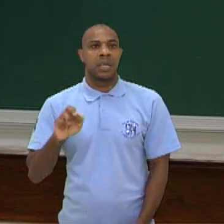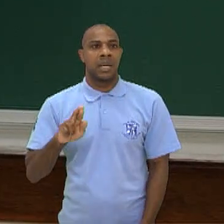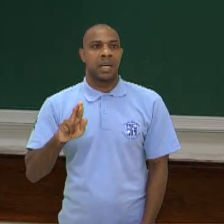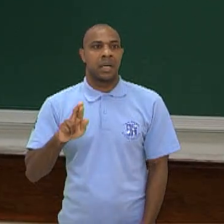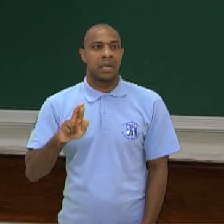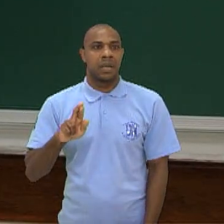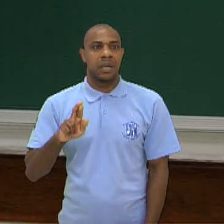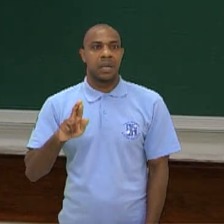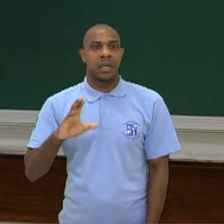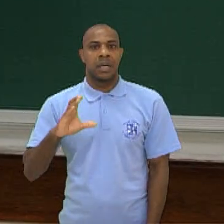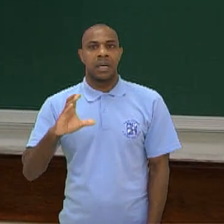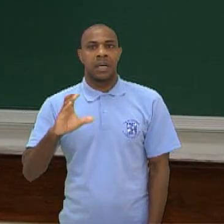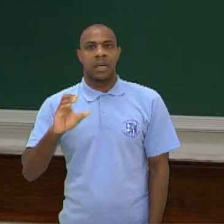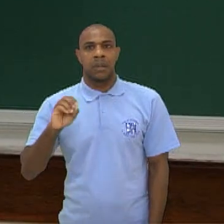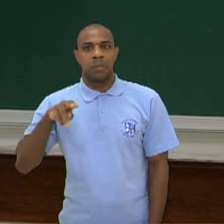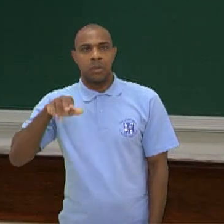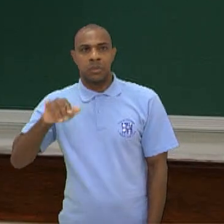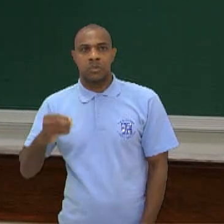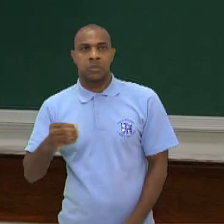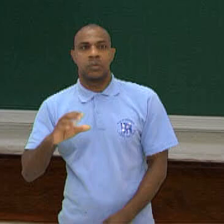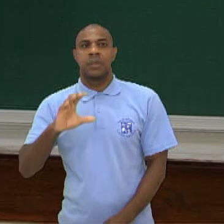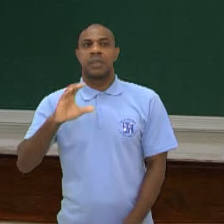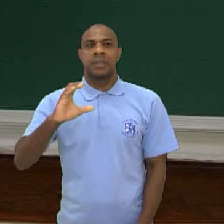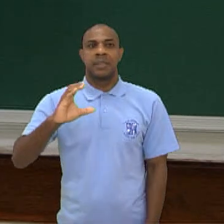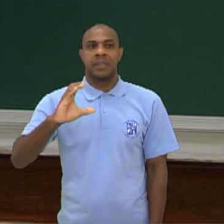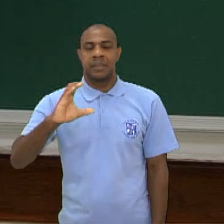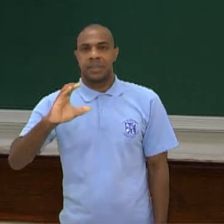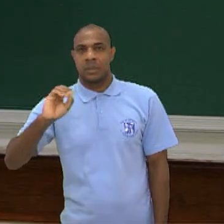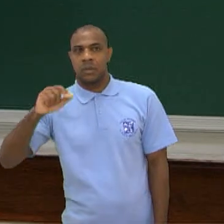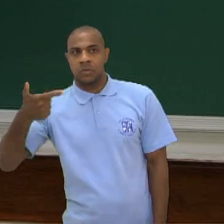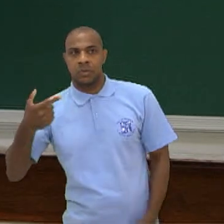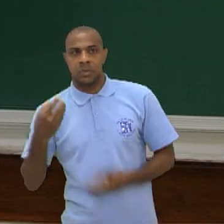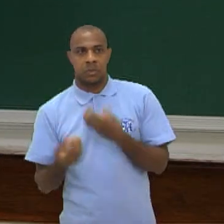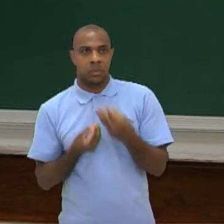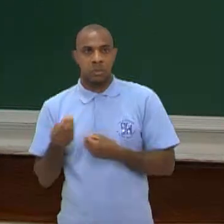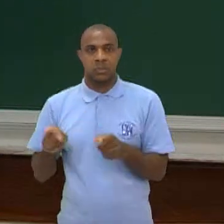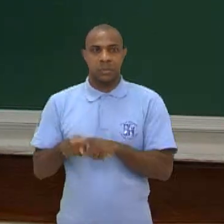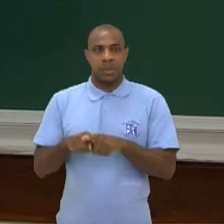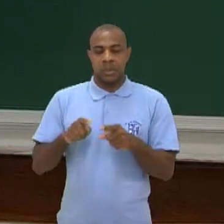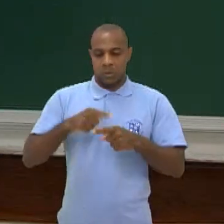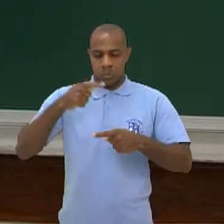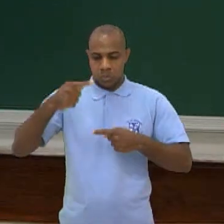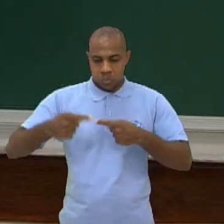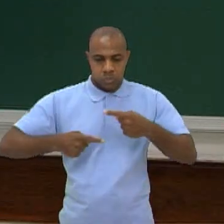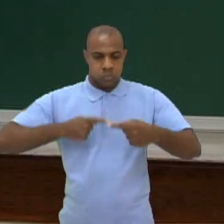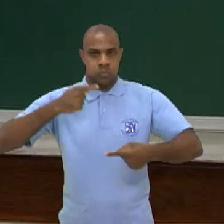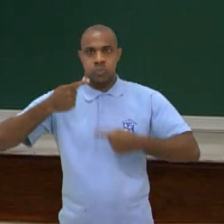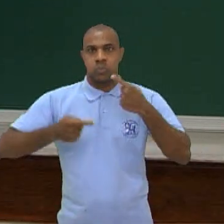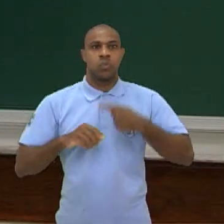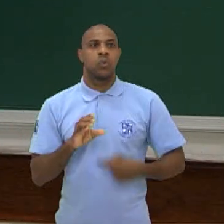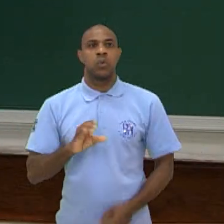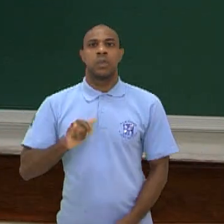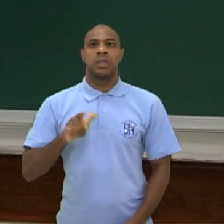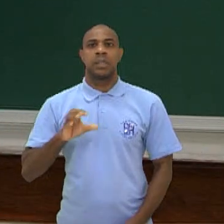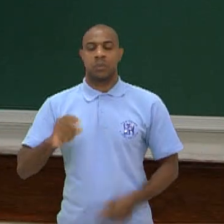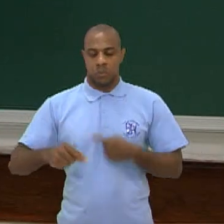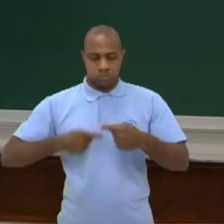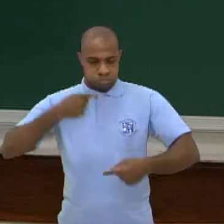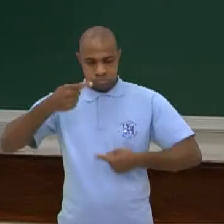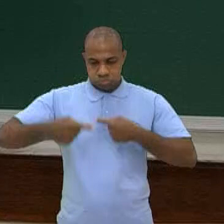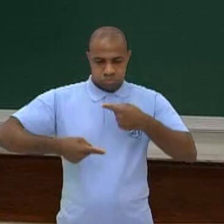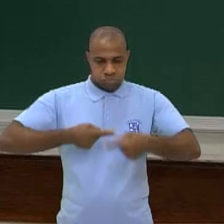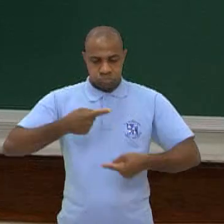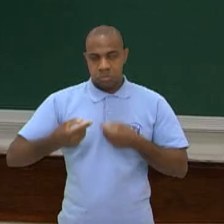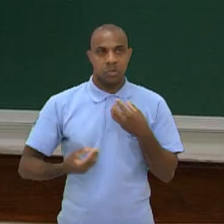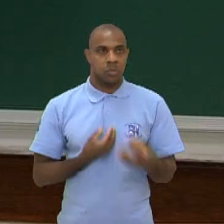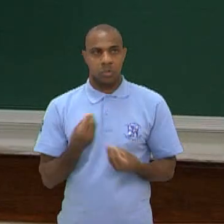ciclo? Ele entra através da fotossíntese e ele sai através de vários outros processos, como a gente falou, a respiração, decomposição, através dos